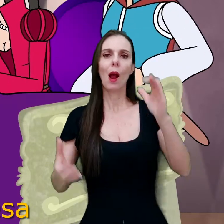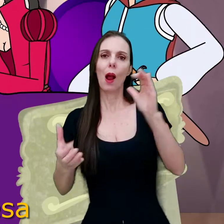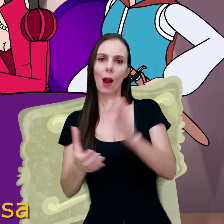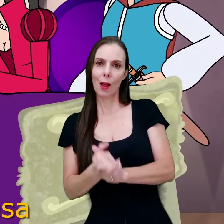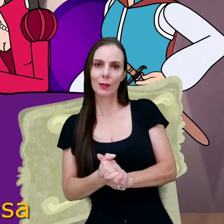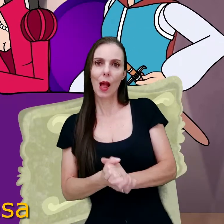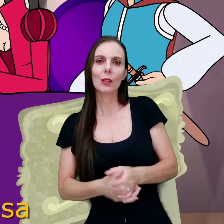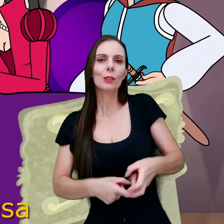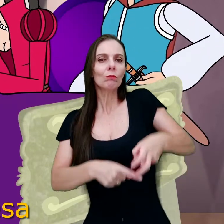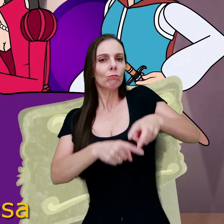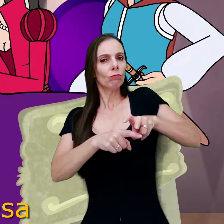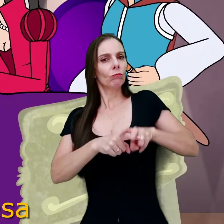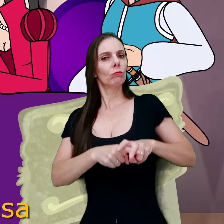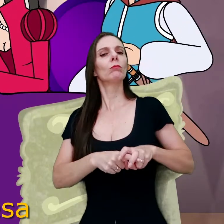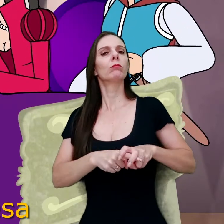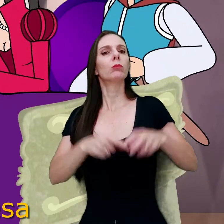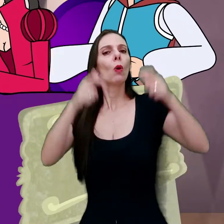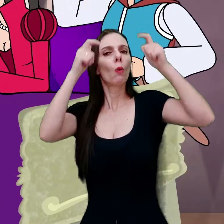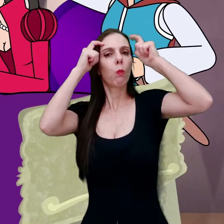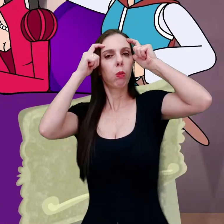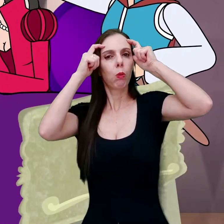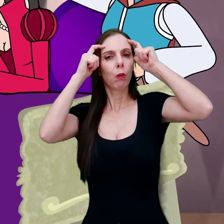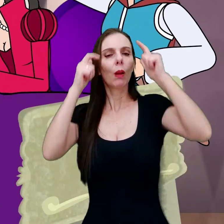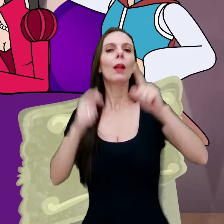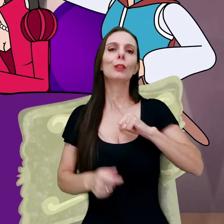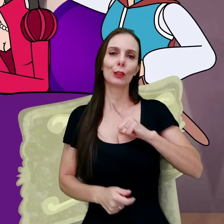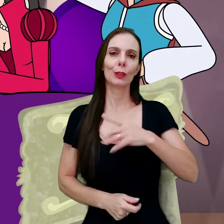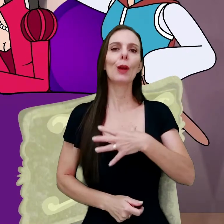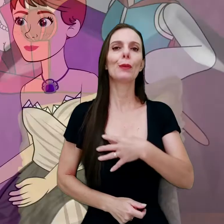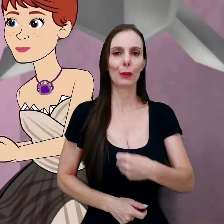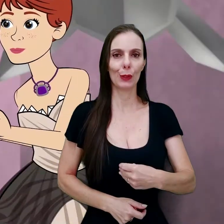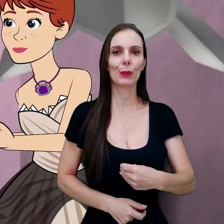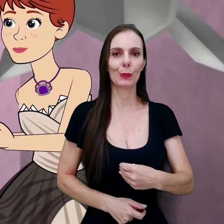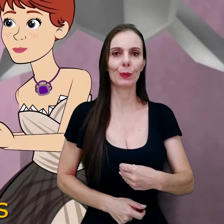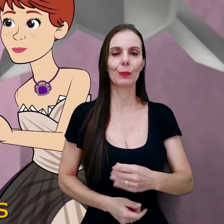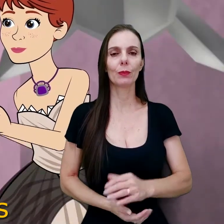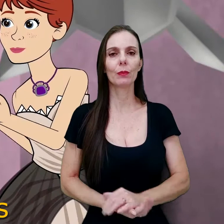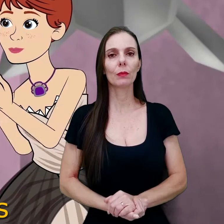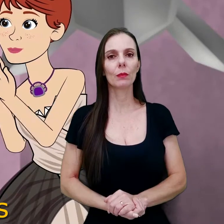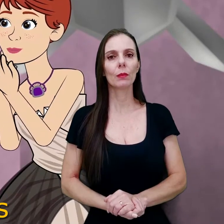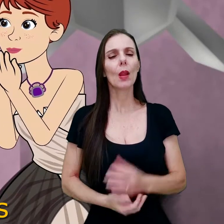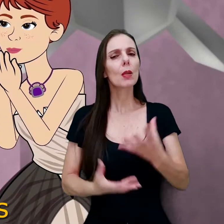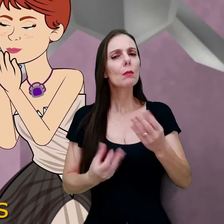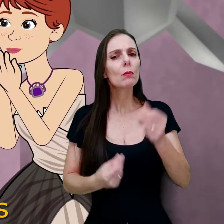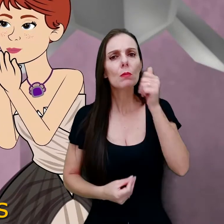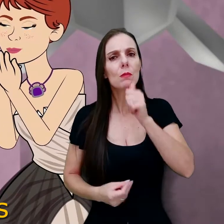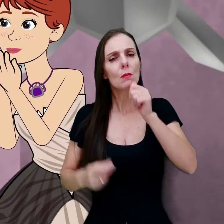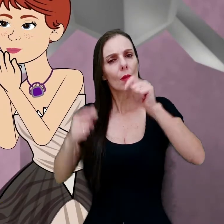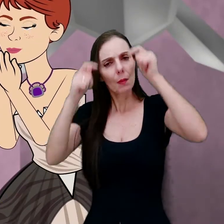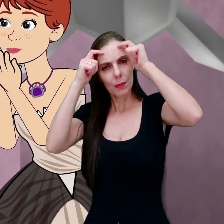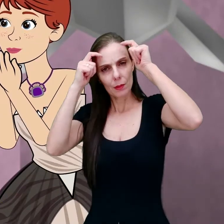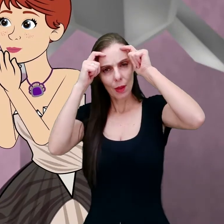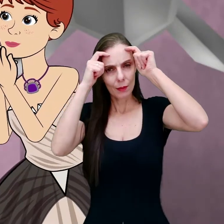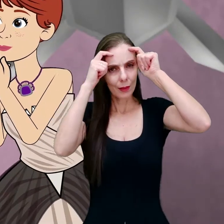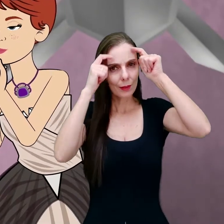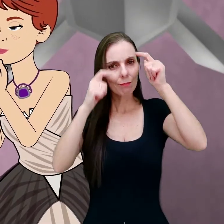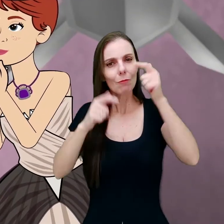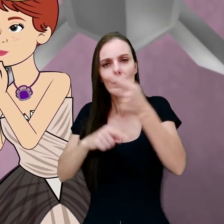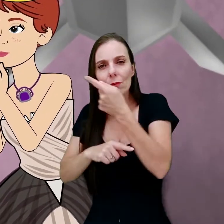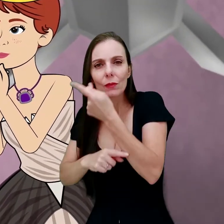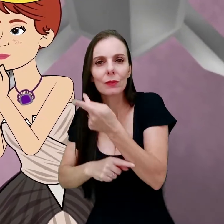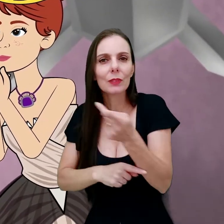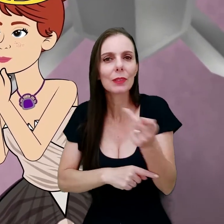pais, casasse com uma princesa e desse a ele um neto. Embora muitas princesas visitassem o